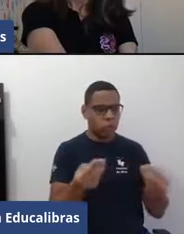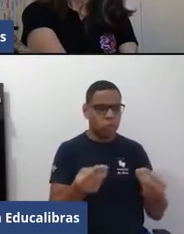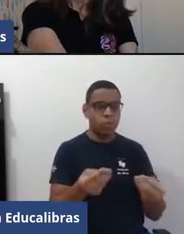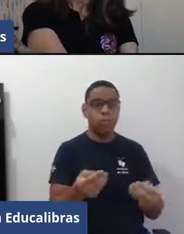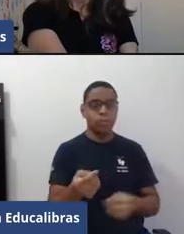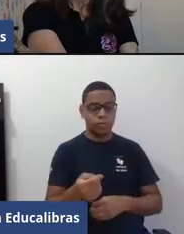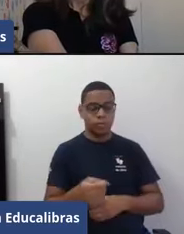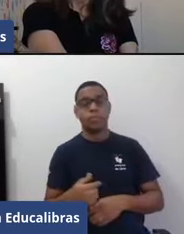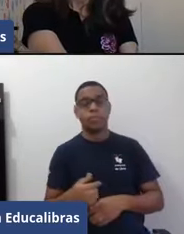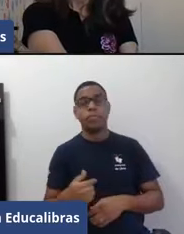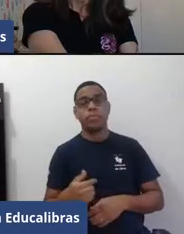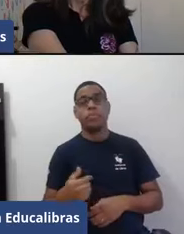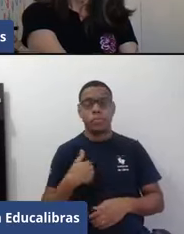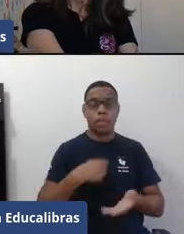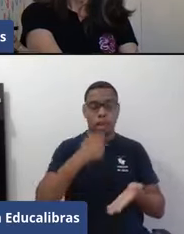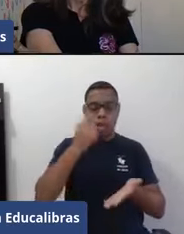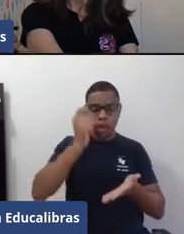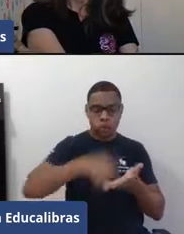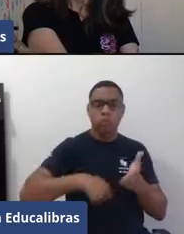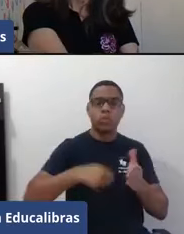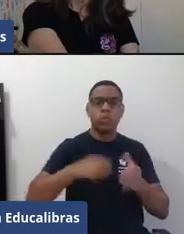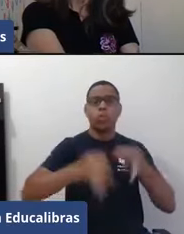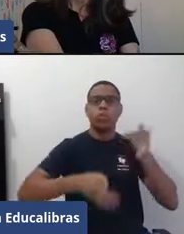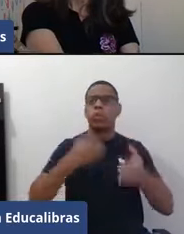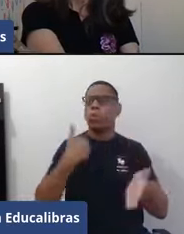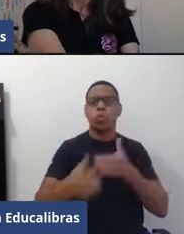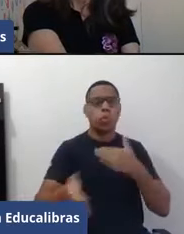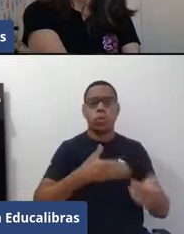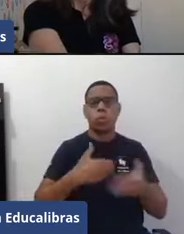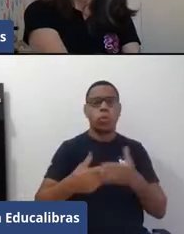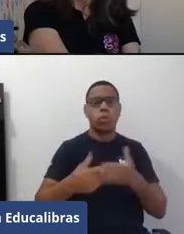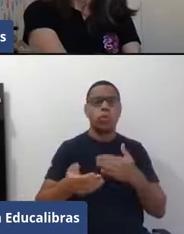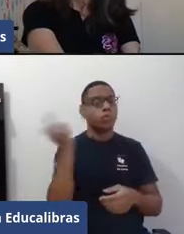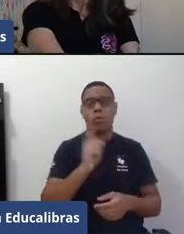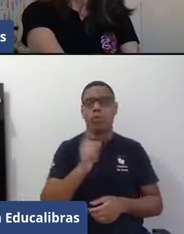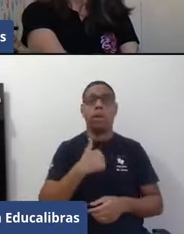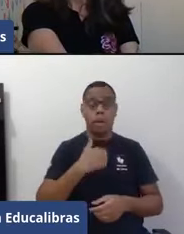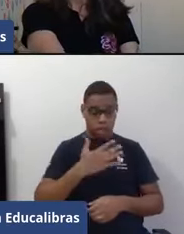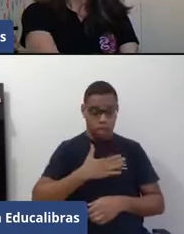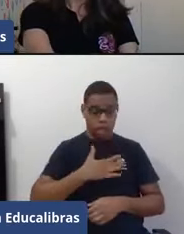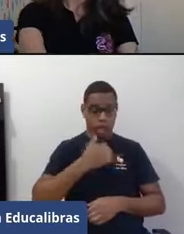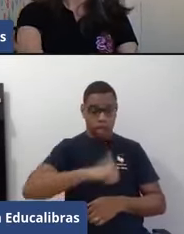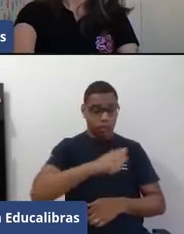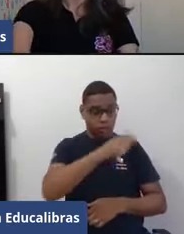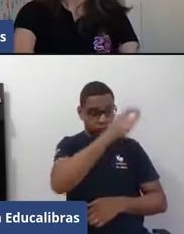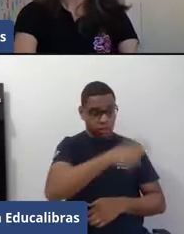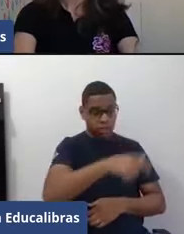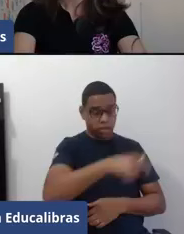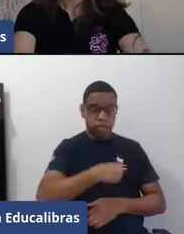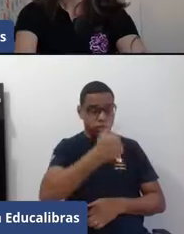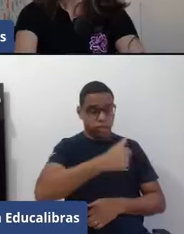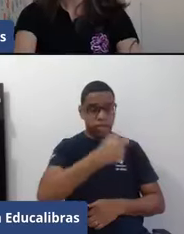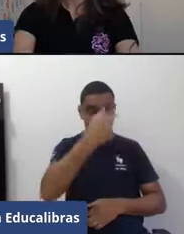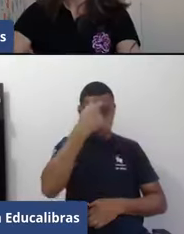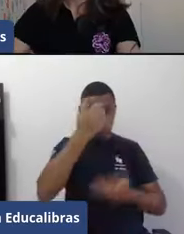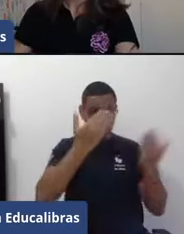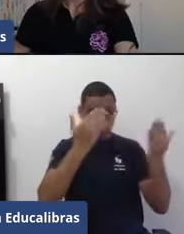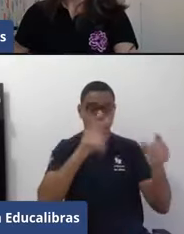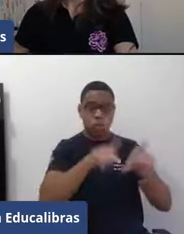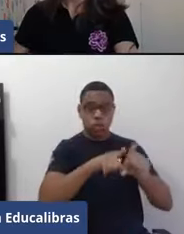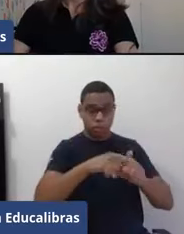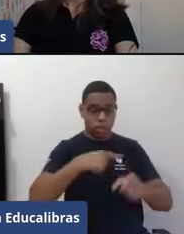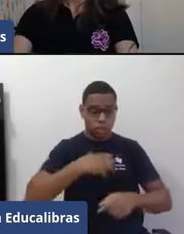falei, eu assino para qualquer juiz que ela não pode por essas questões, porque eu avaliei a situação dela psicológica e a situação